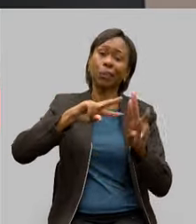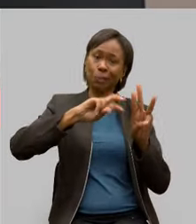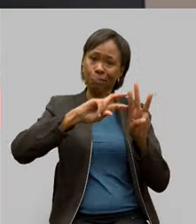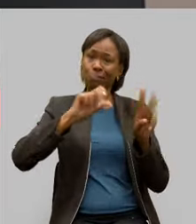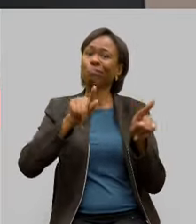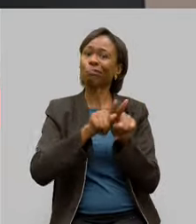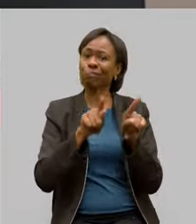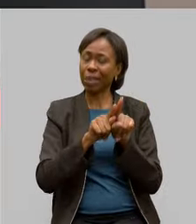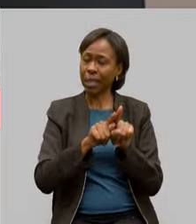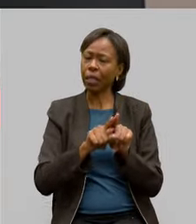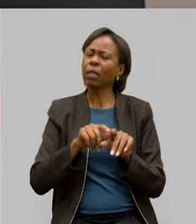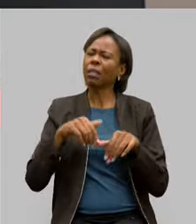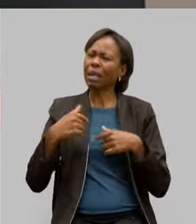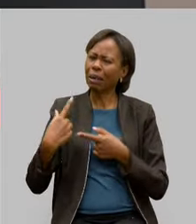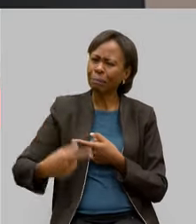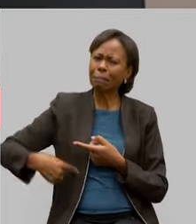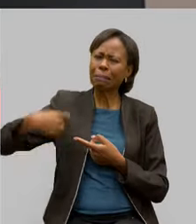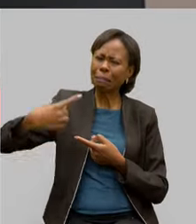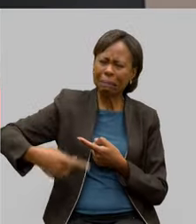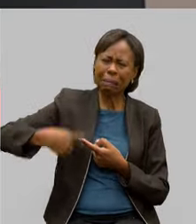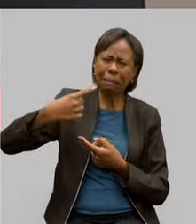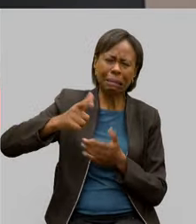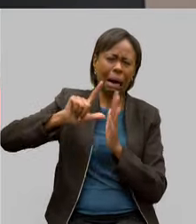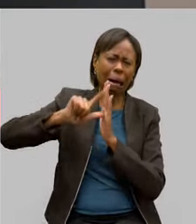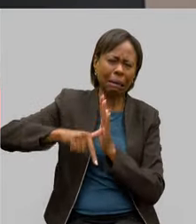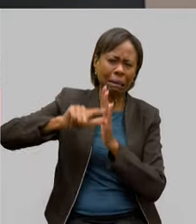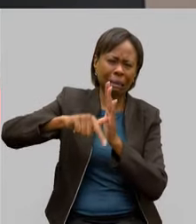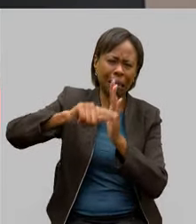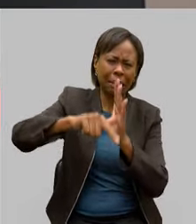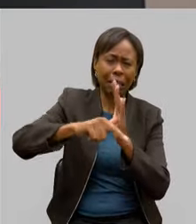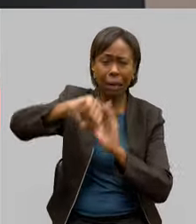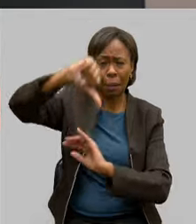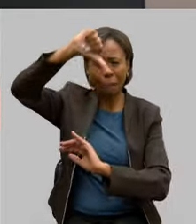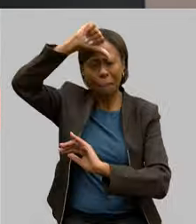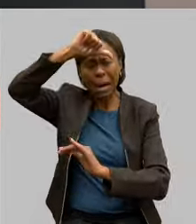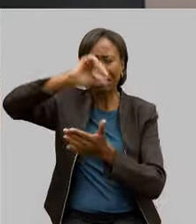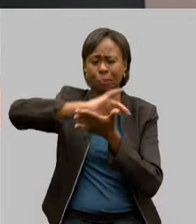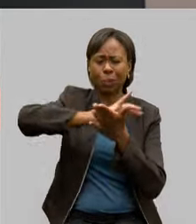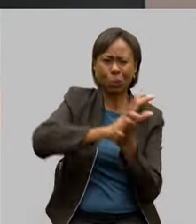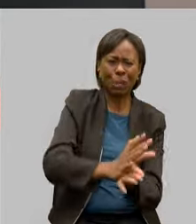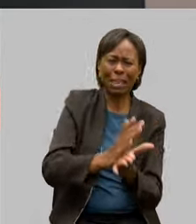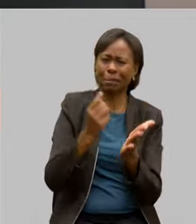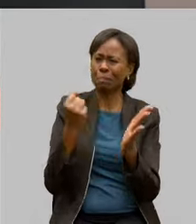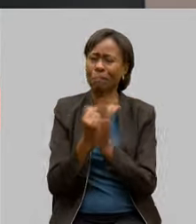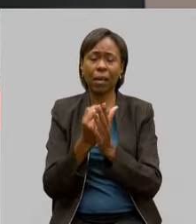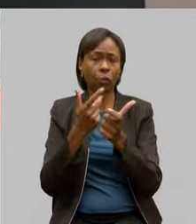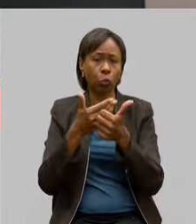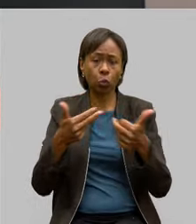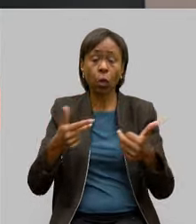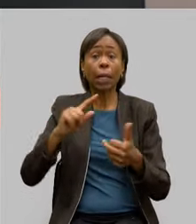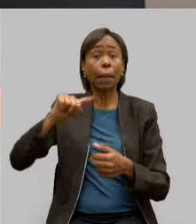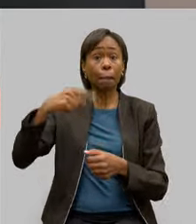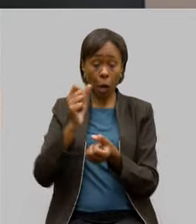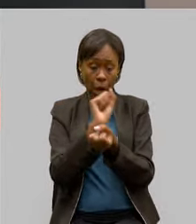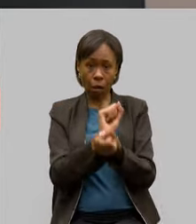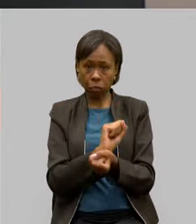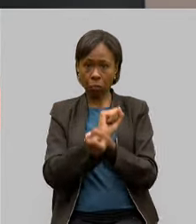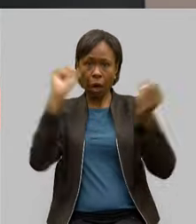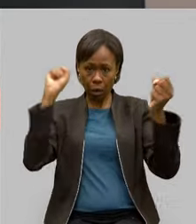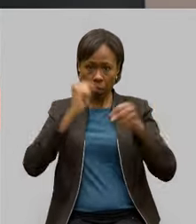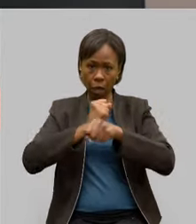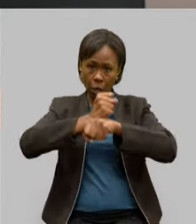seguindo essa sequência de atraso dogmas e preconceitos né a logo após a abolição